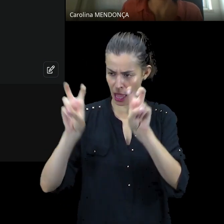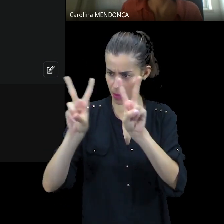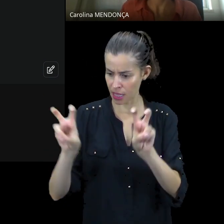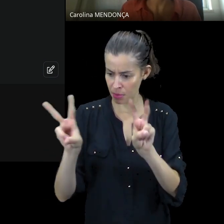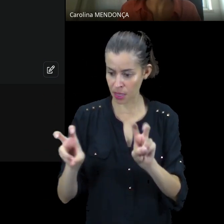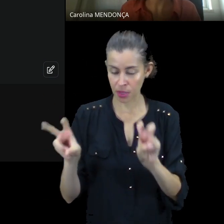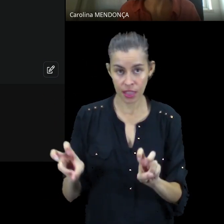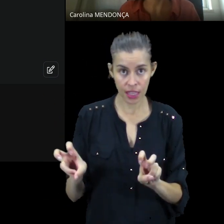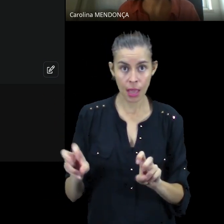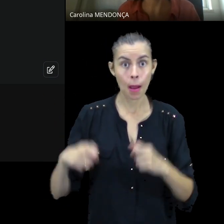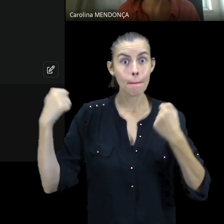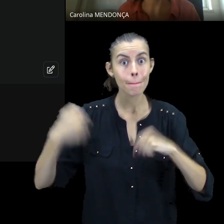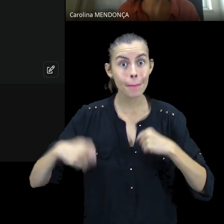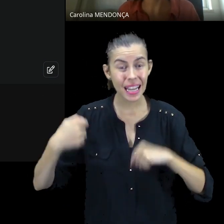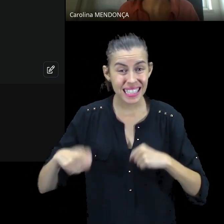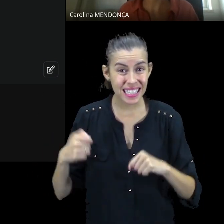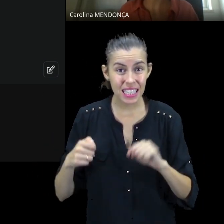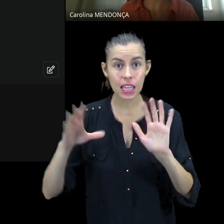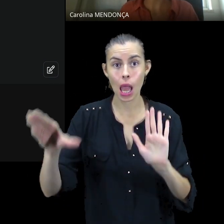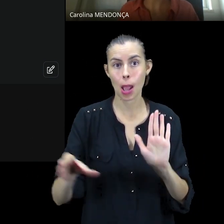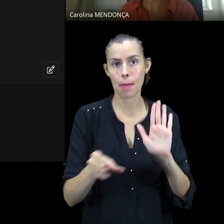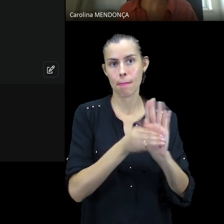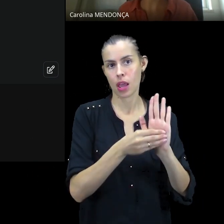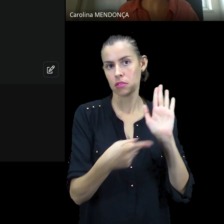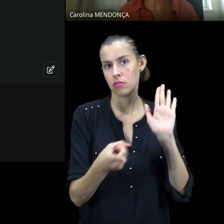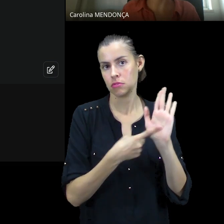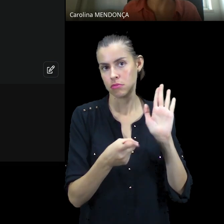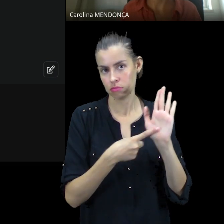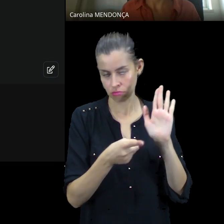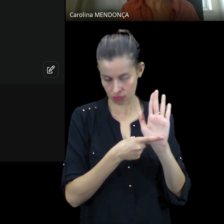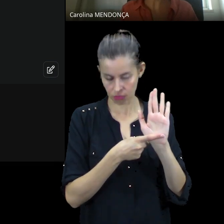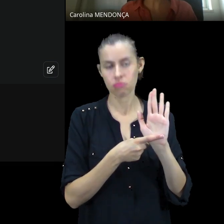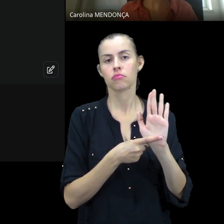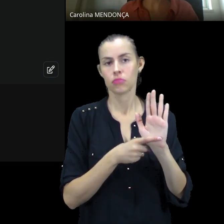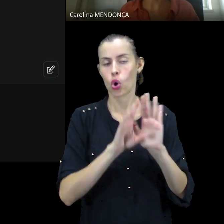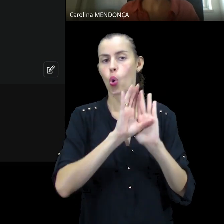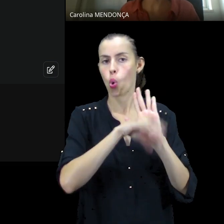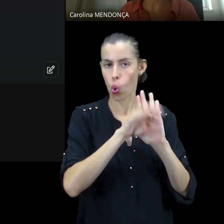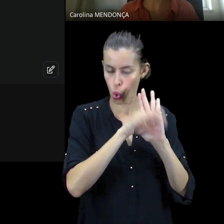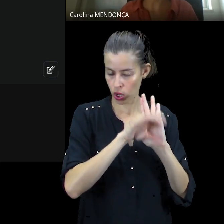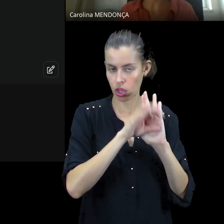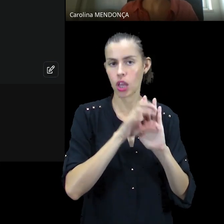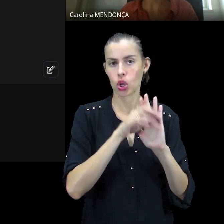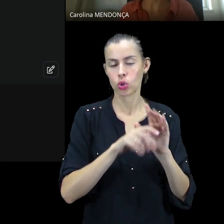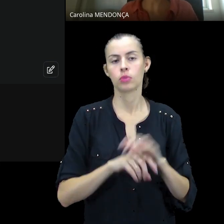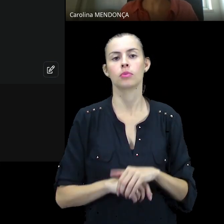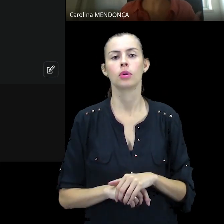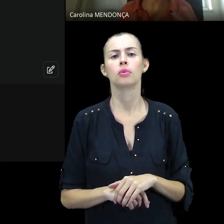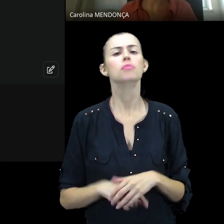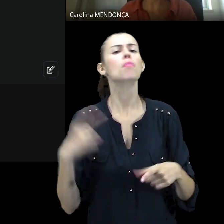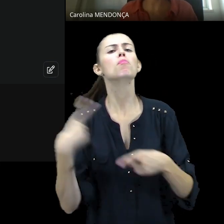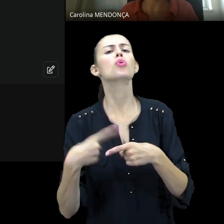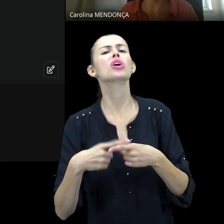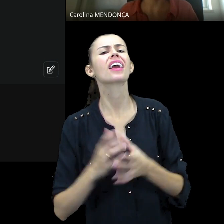isso? Porque a gente vinha tendo situações em que o curso dizia, tá bom, eu vou cumprir. Aí você olha para a matriz curricular e para o projeto pedagógico e